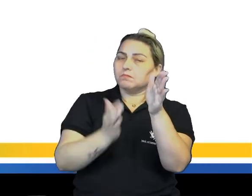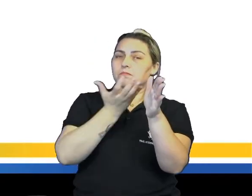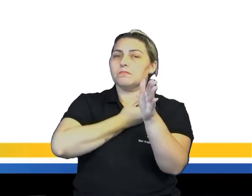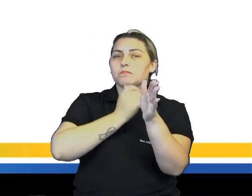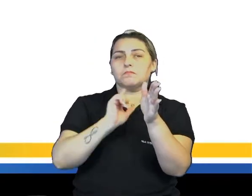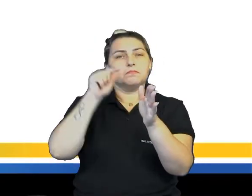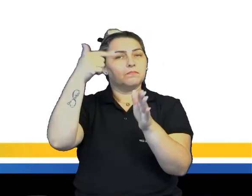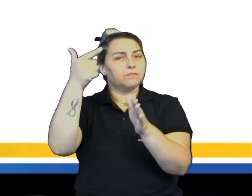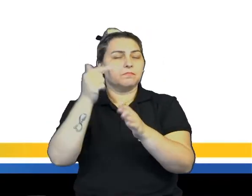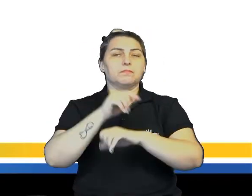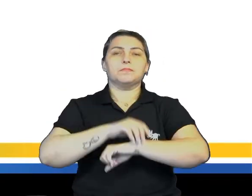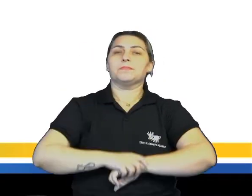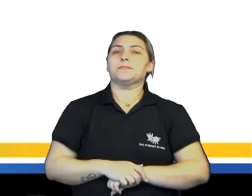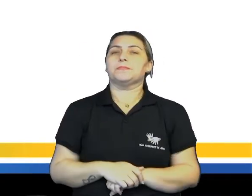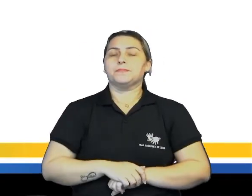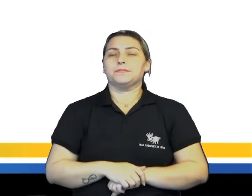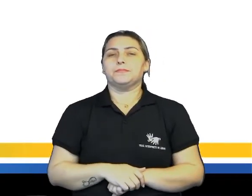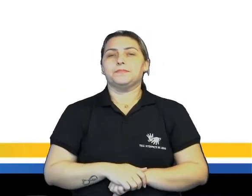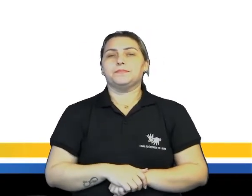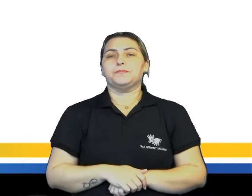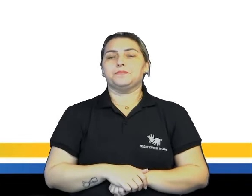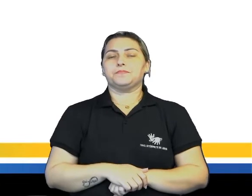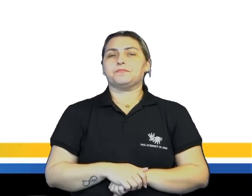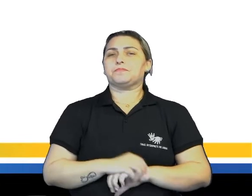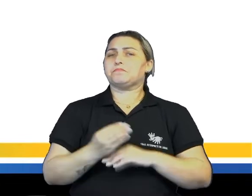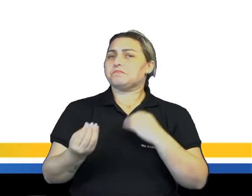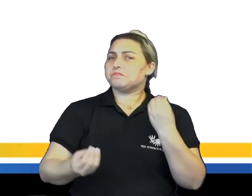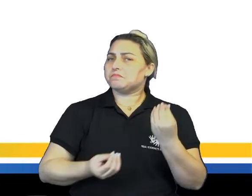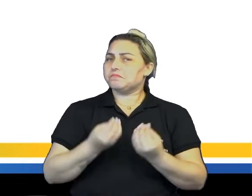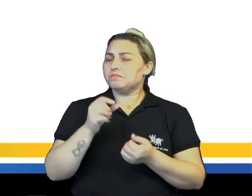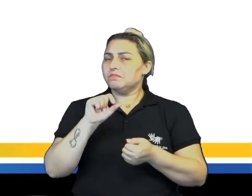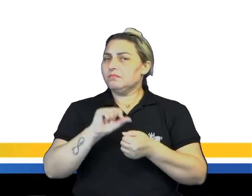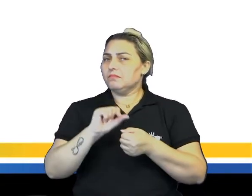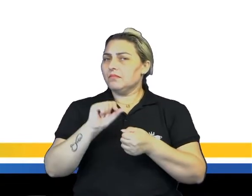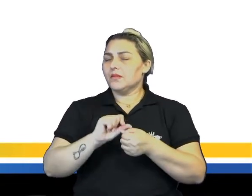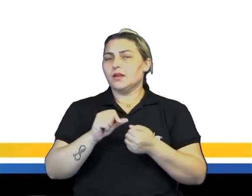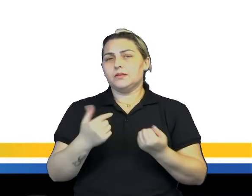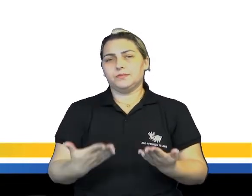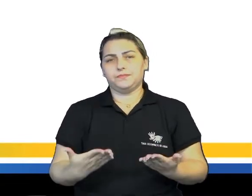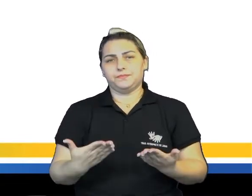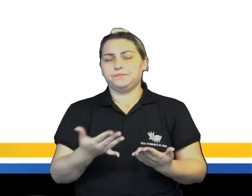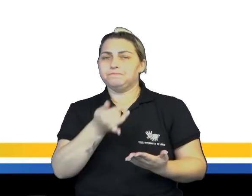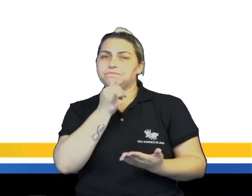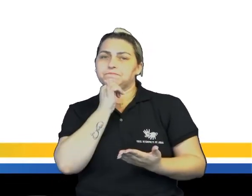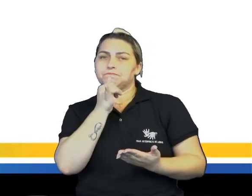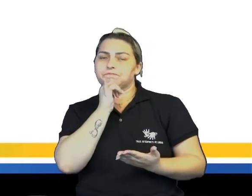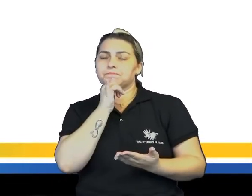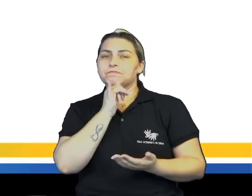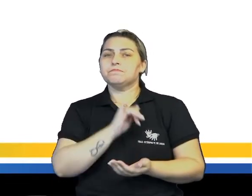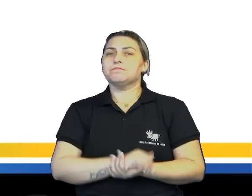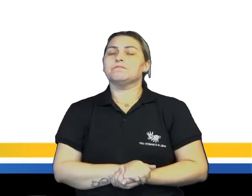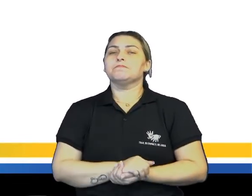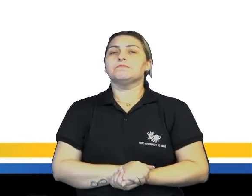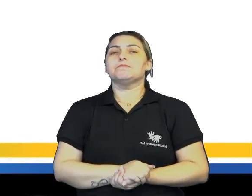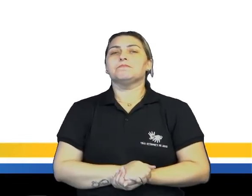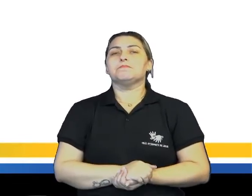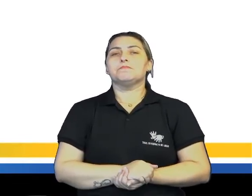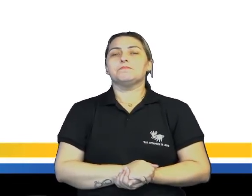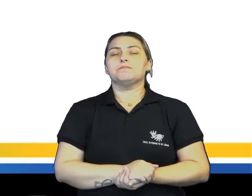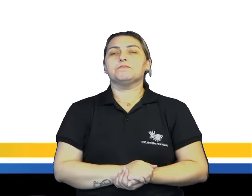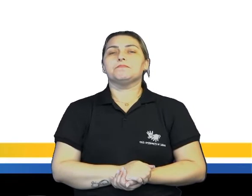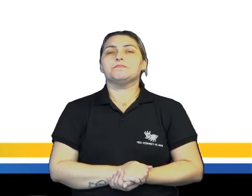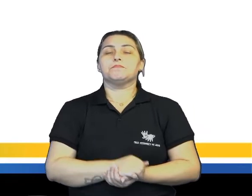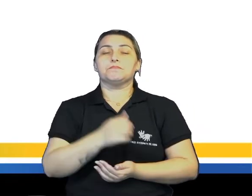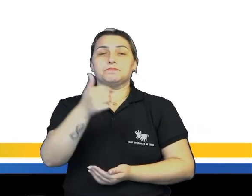dizendo que um número é menor que o outro. Como que eu posso fazer isso, professora? Me dê exemplos. Lá embaixo nós temos